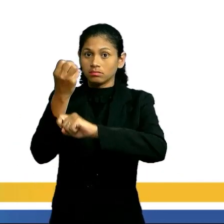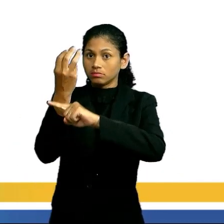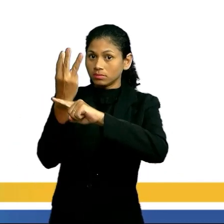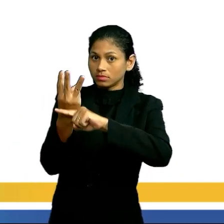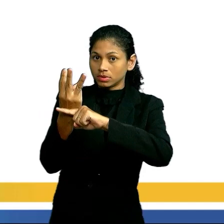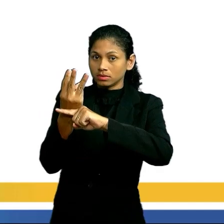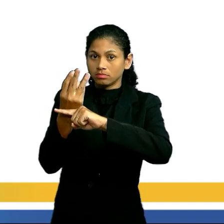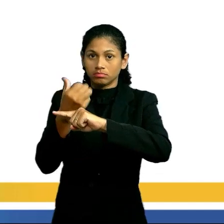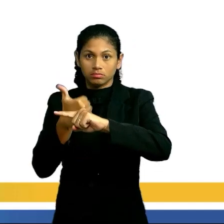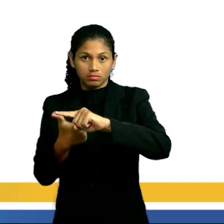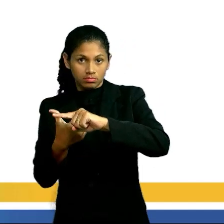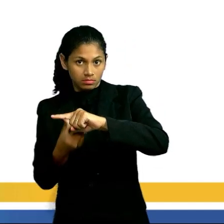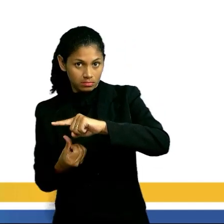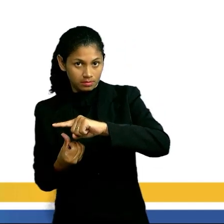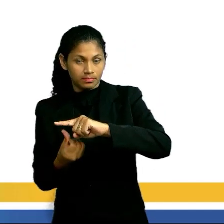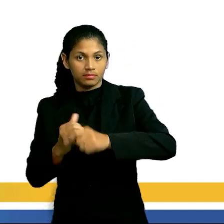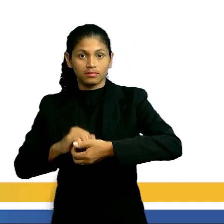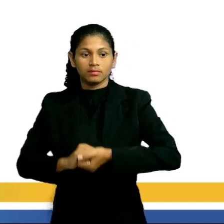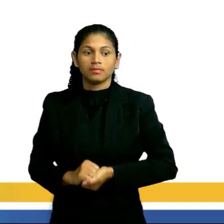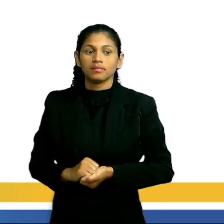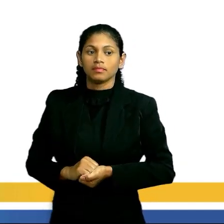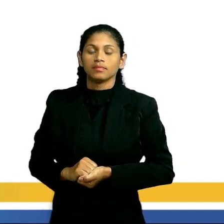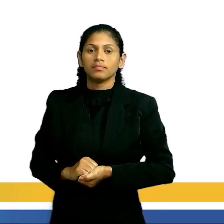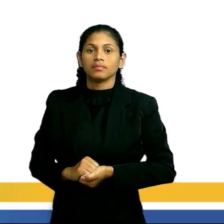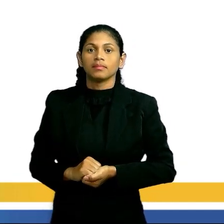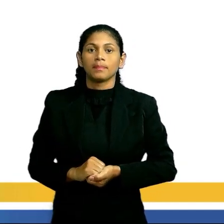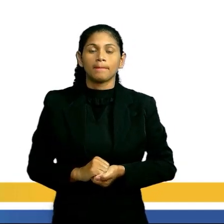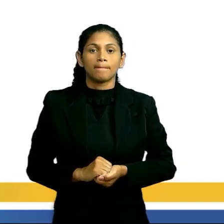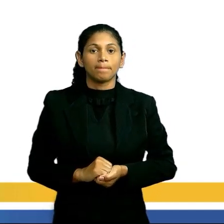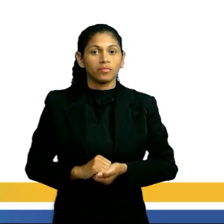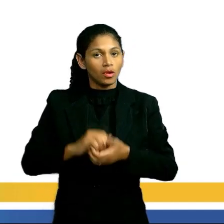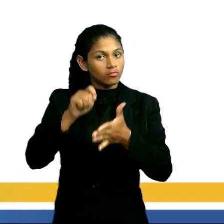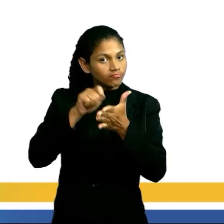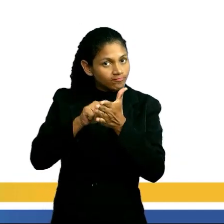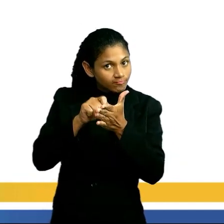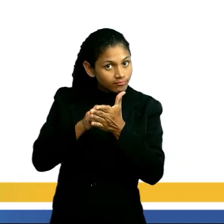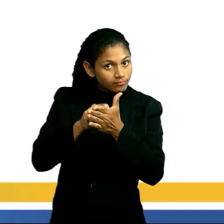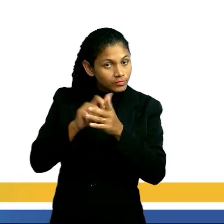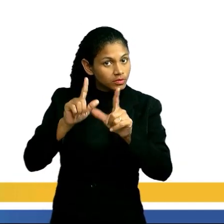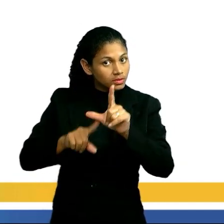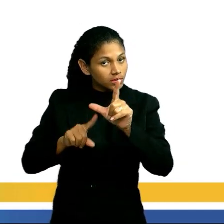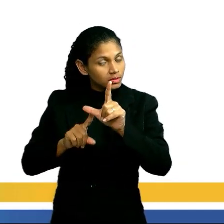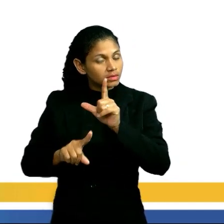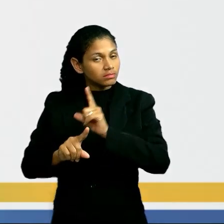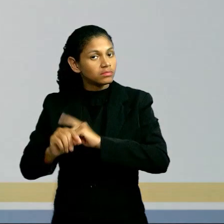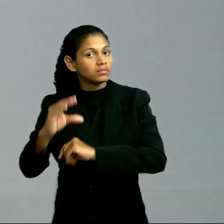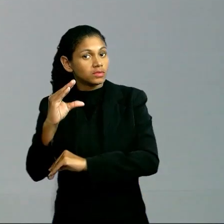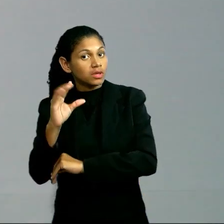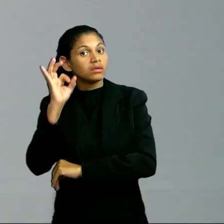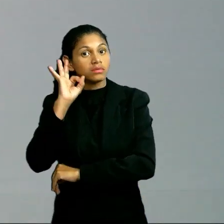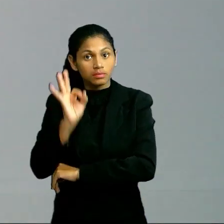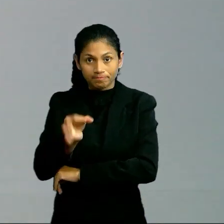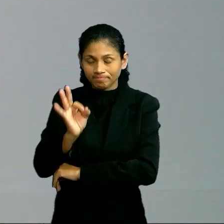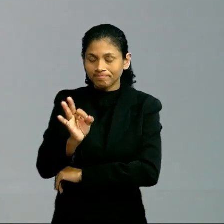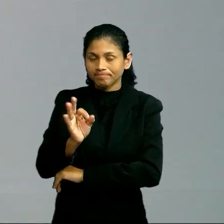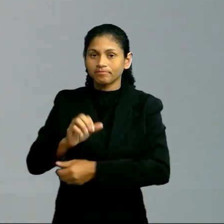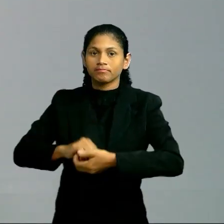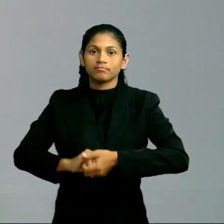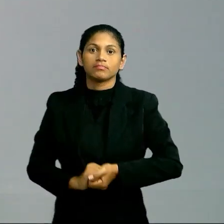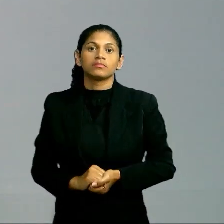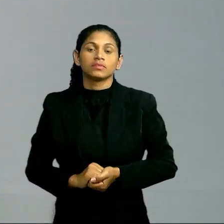sobre 16, ok? Letra C. Quem anotou a letra C, acertou.